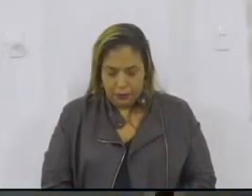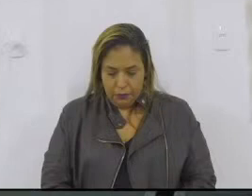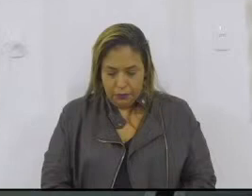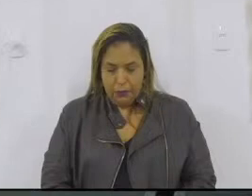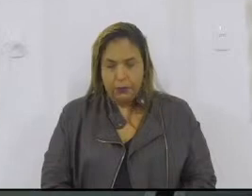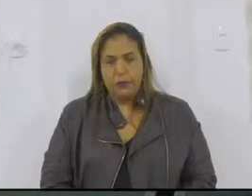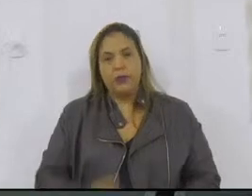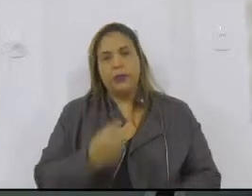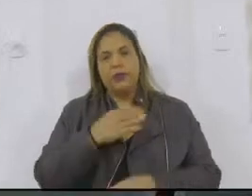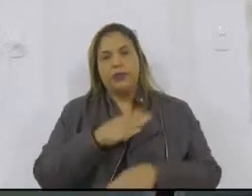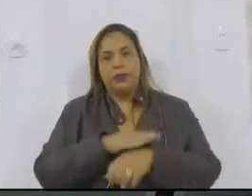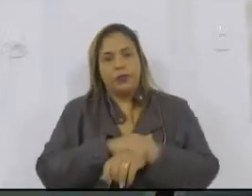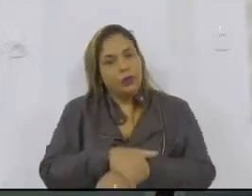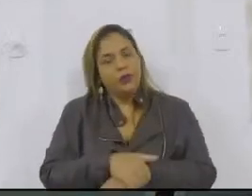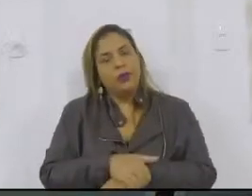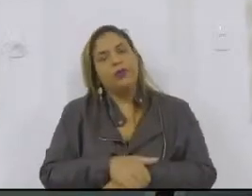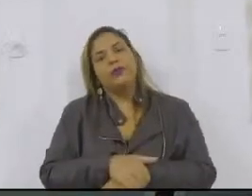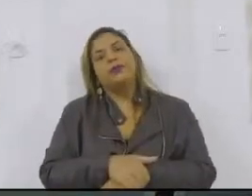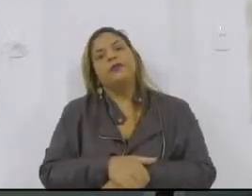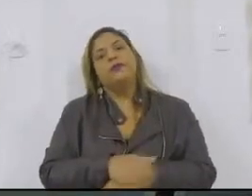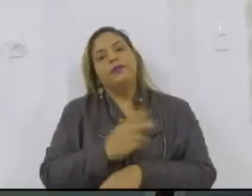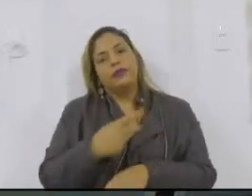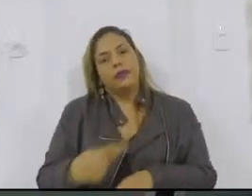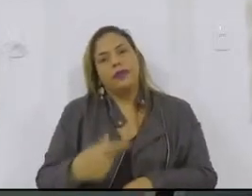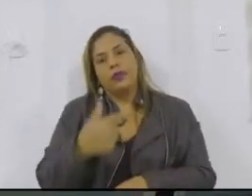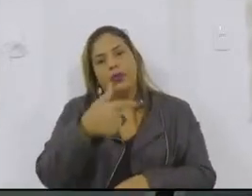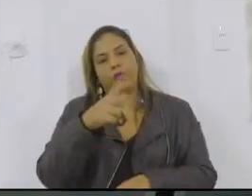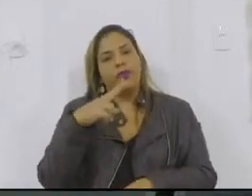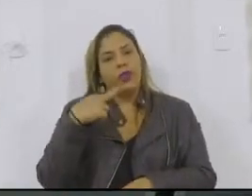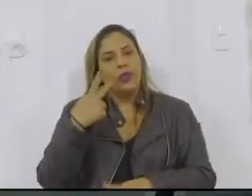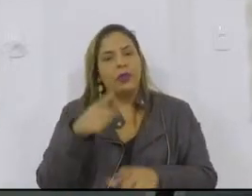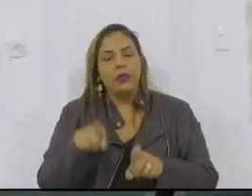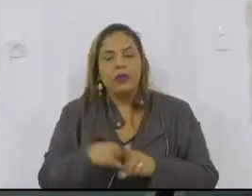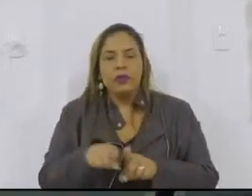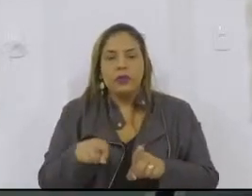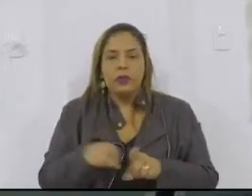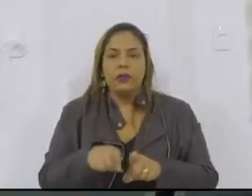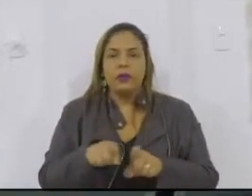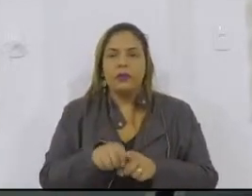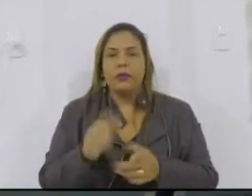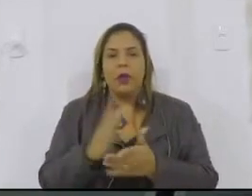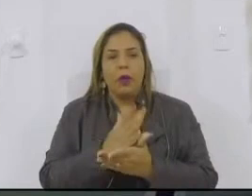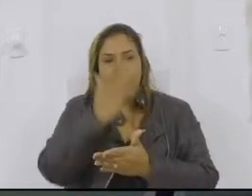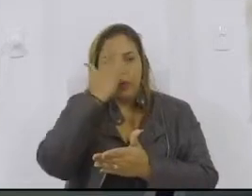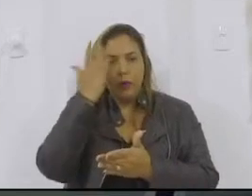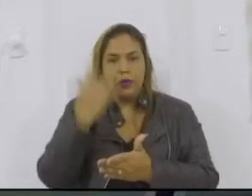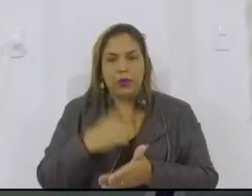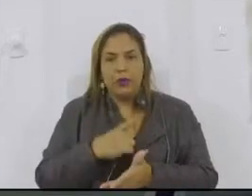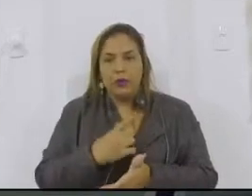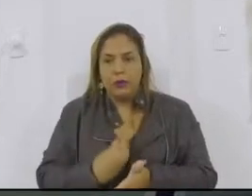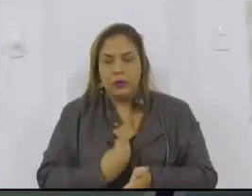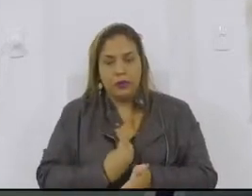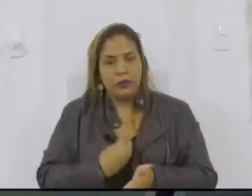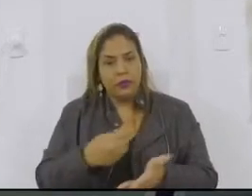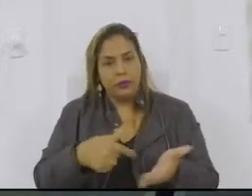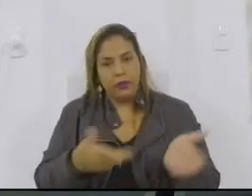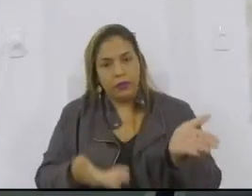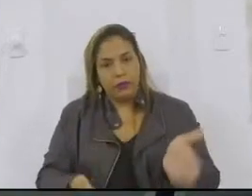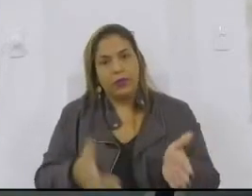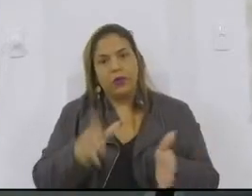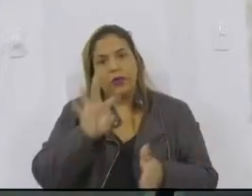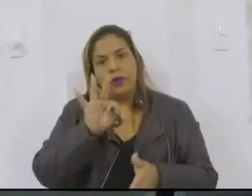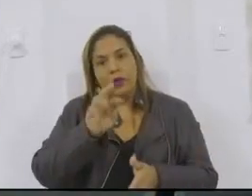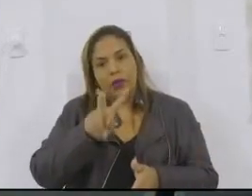Boa noite, presidente, demais vereadores, ao público que se encontra presente no plenário e aos que nos assistem pela TV